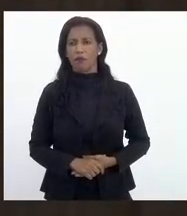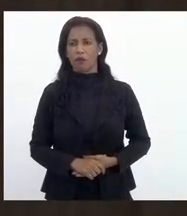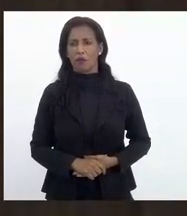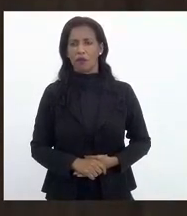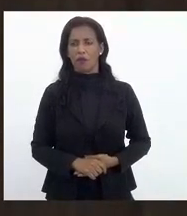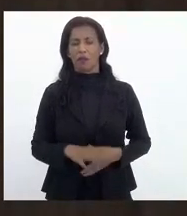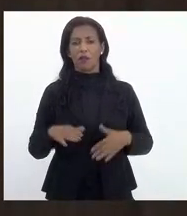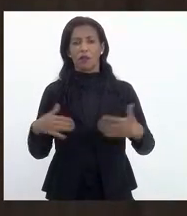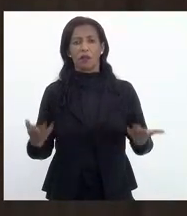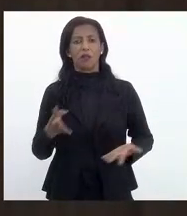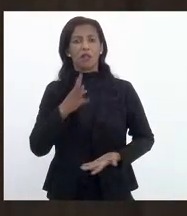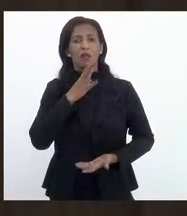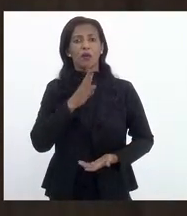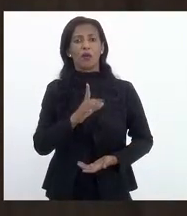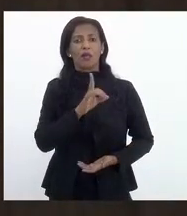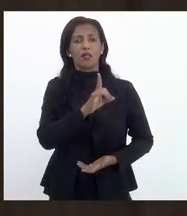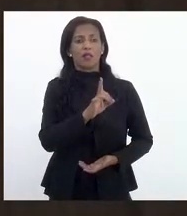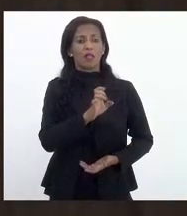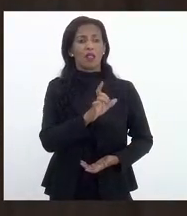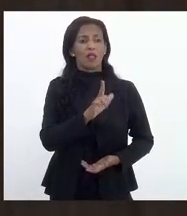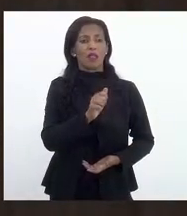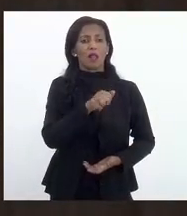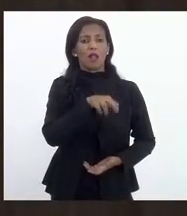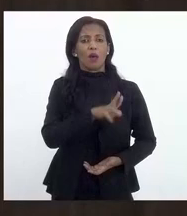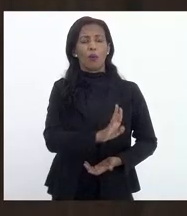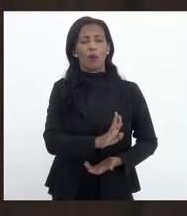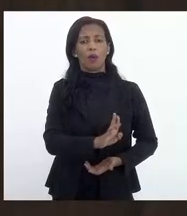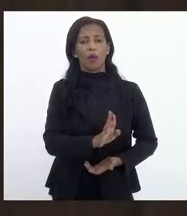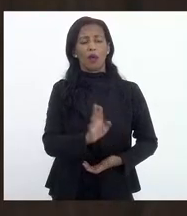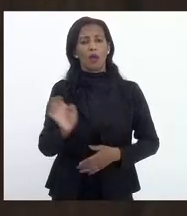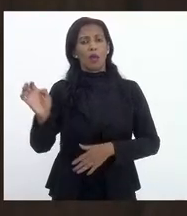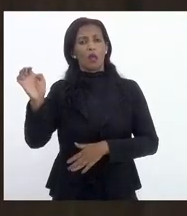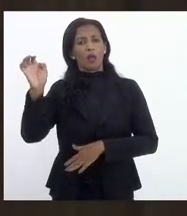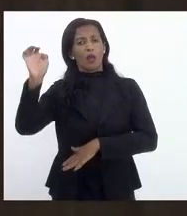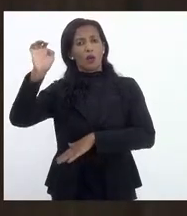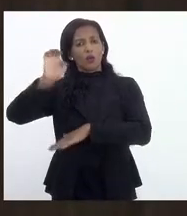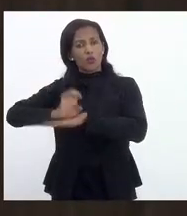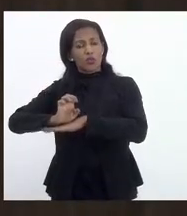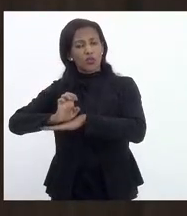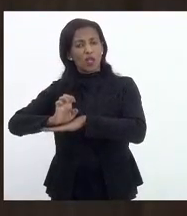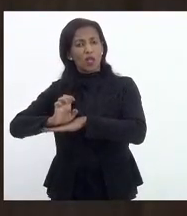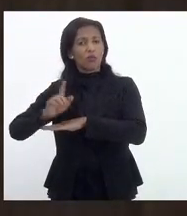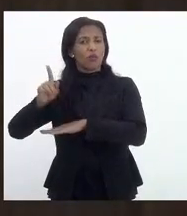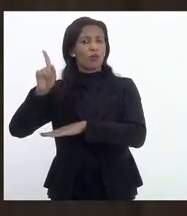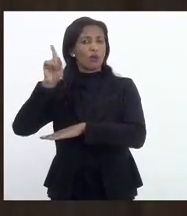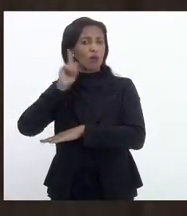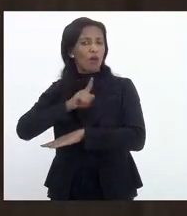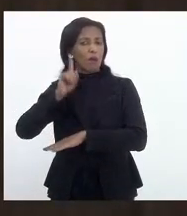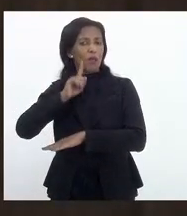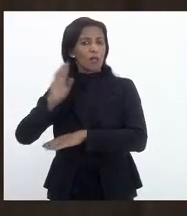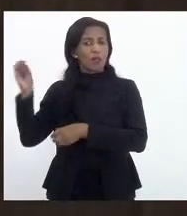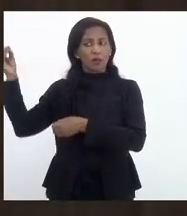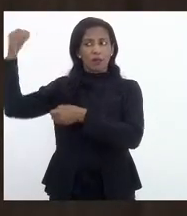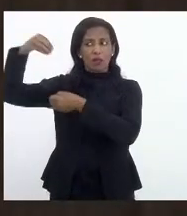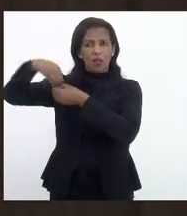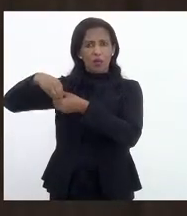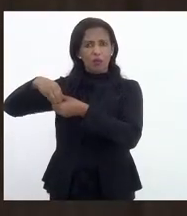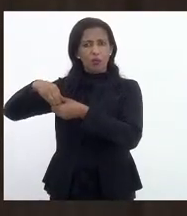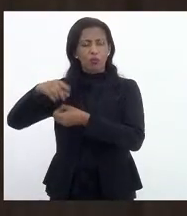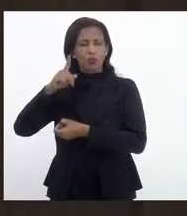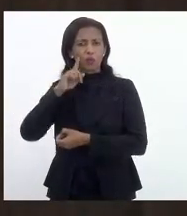quem não conhece de Euler Esse é um estado americano tem um Paraíso Fiscal dentro dos Estados Unidos